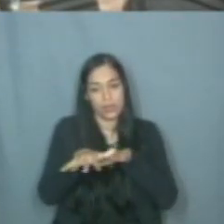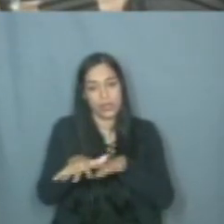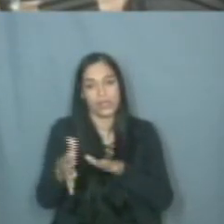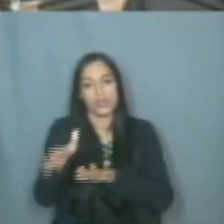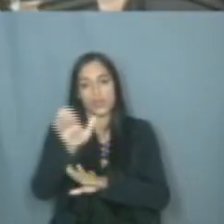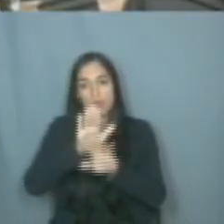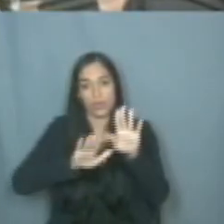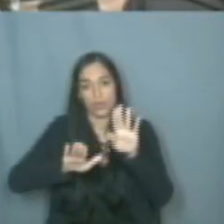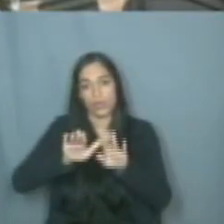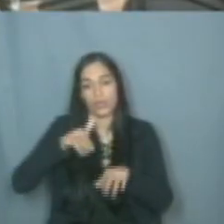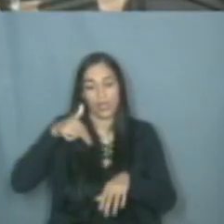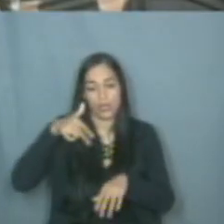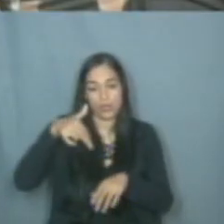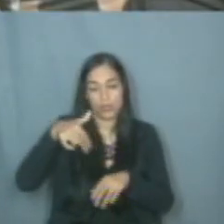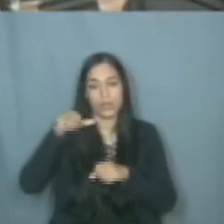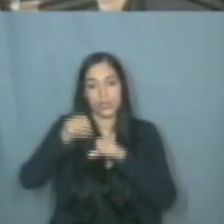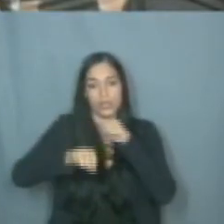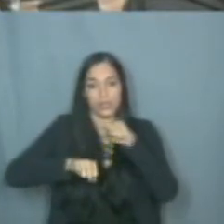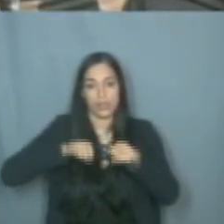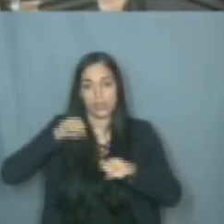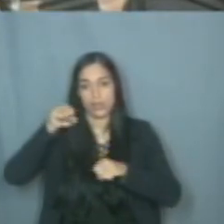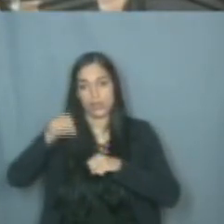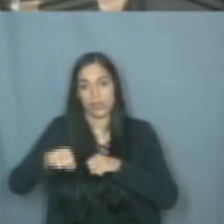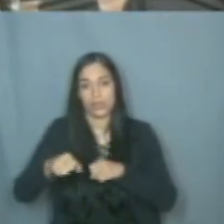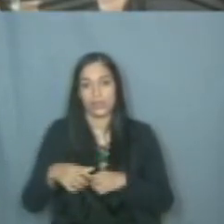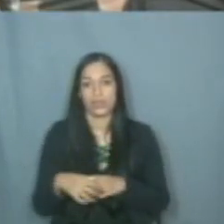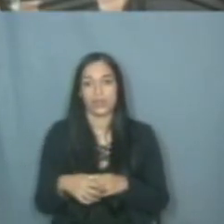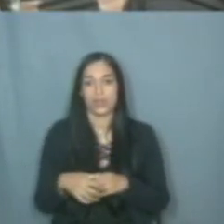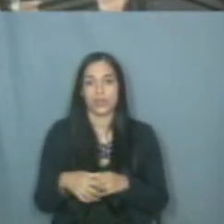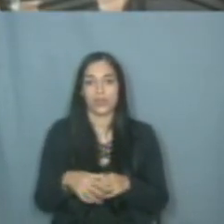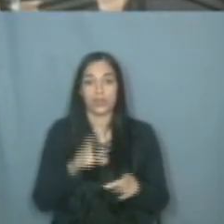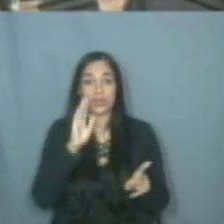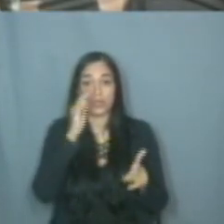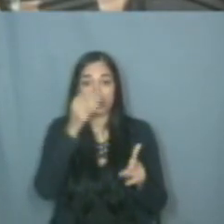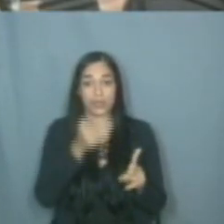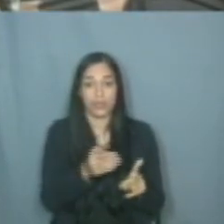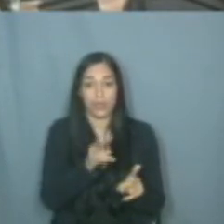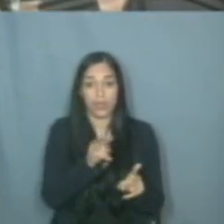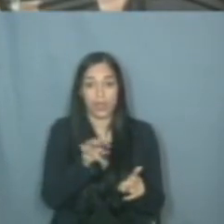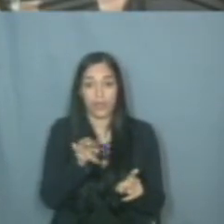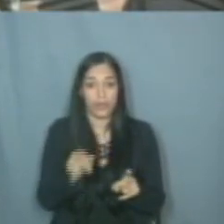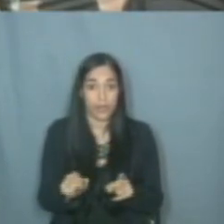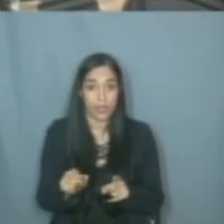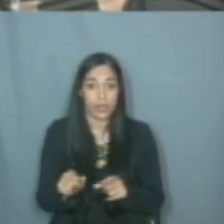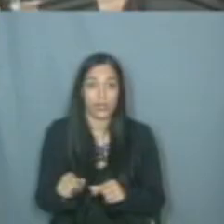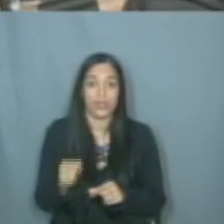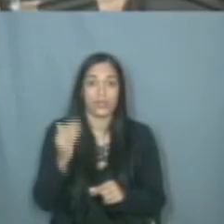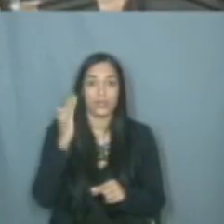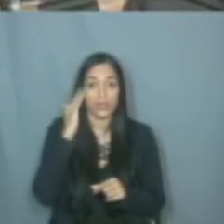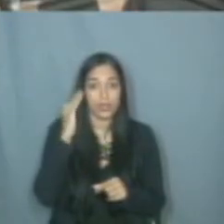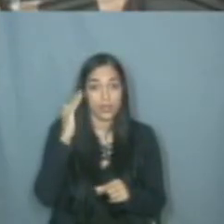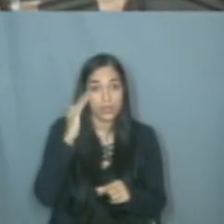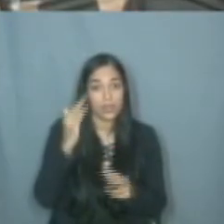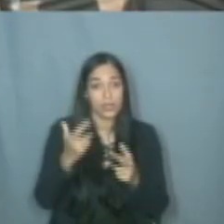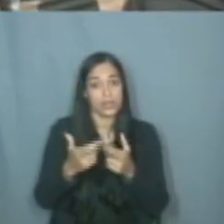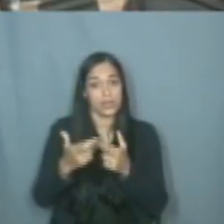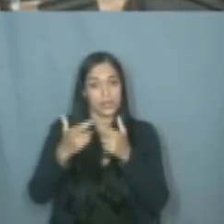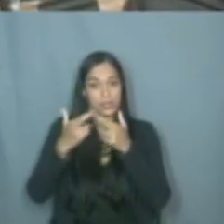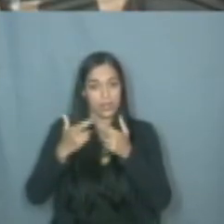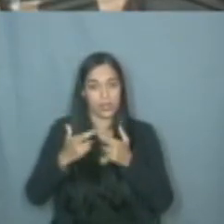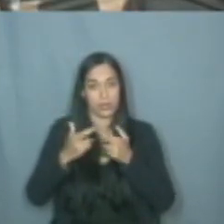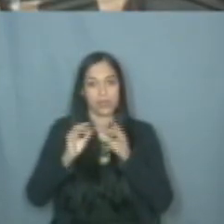com o pedestre, com o ciclista, mas quando a gente volta o nosso olhar para aquela via, a gente entende que o seu requerimento